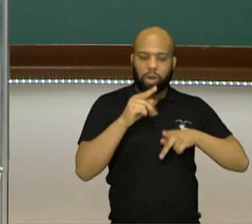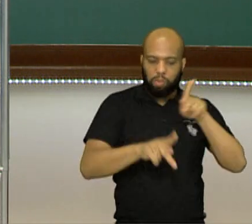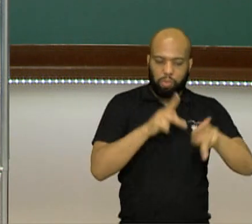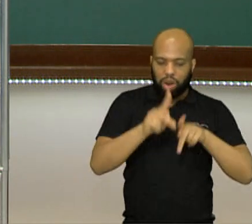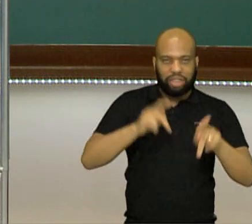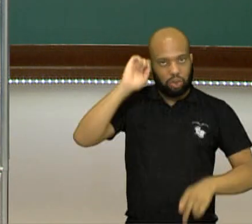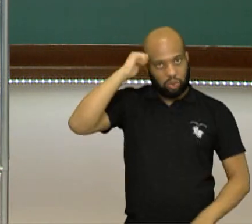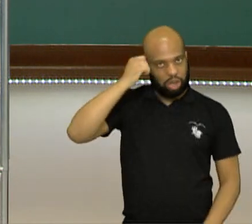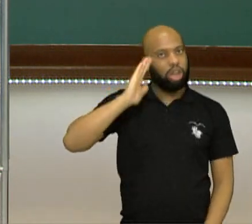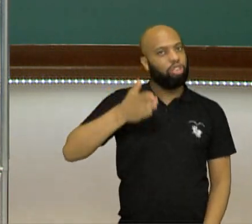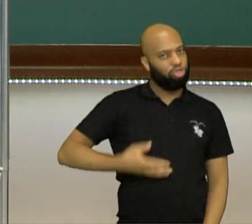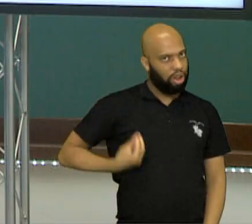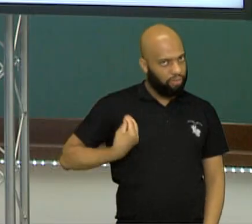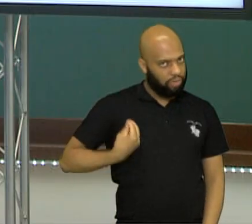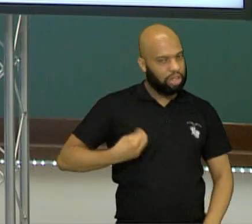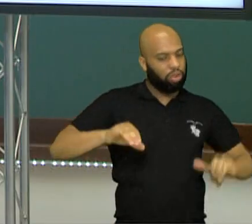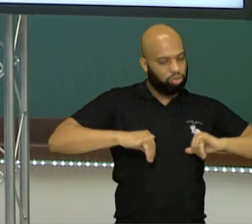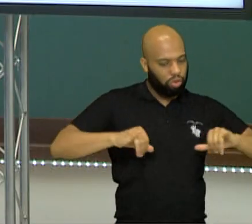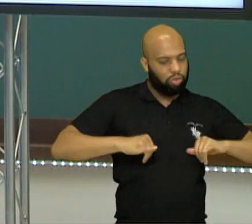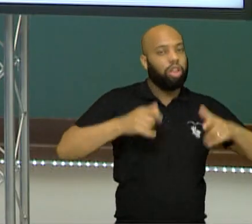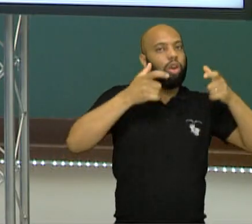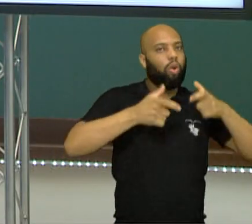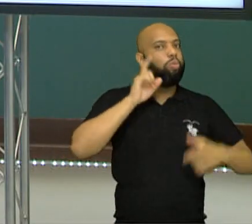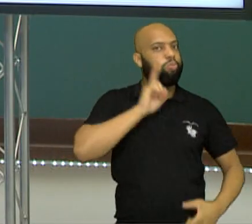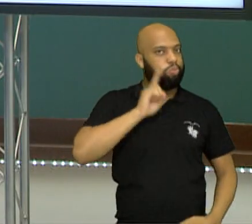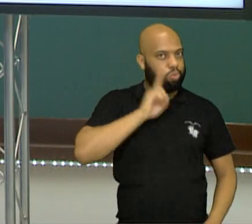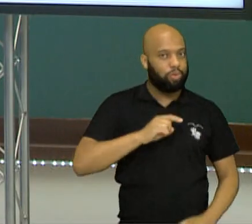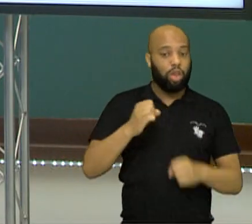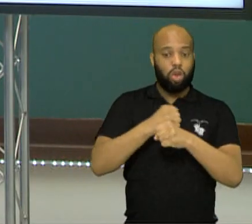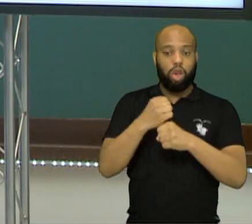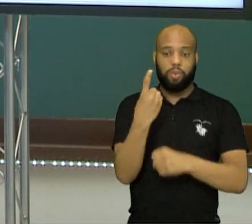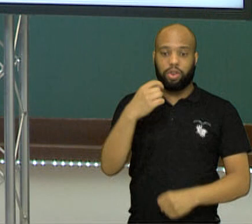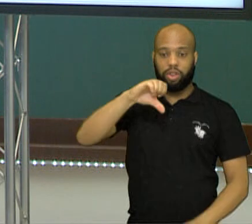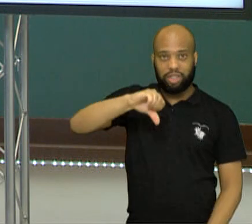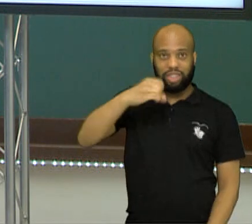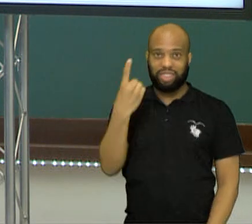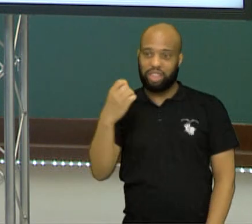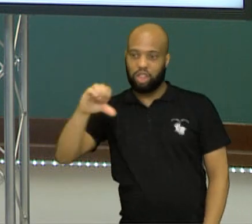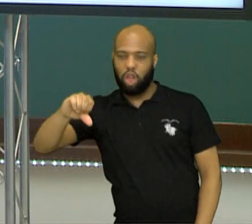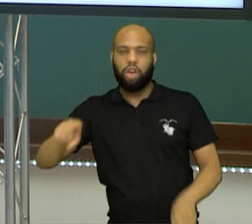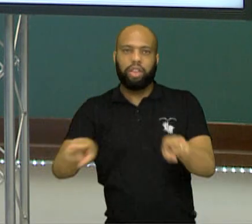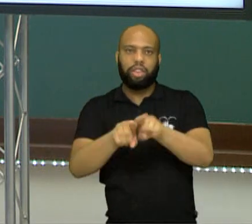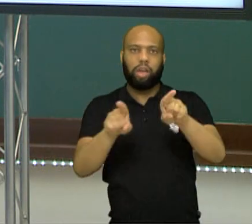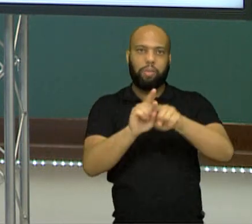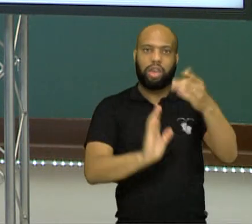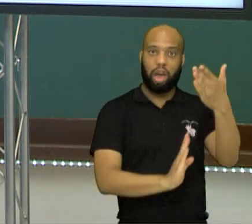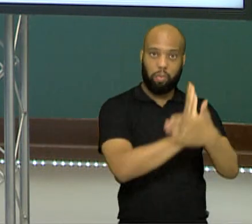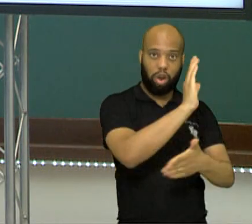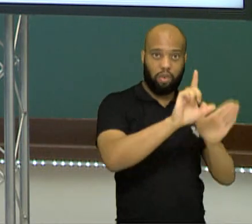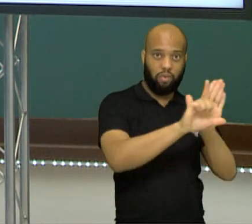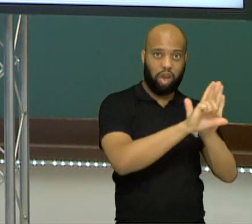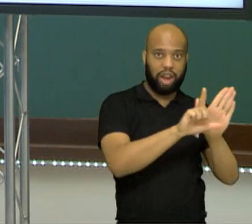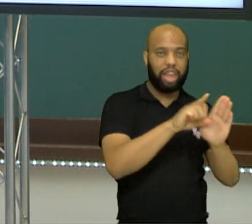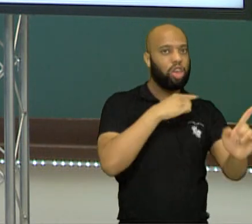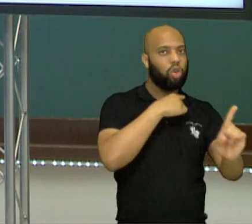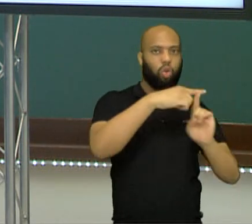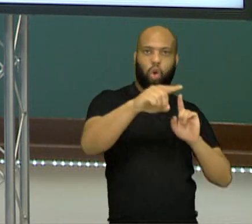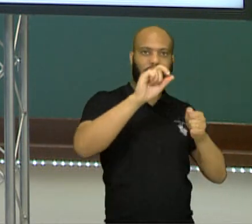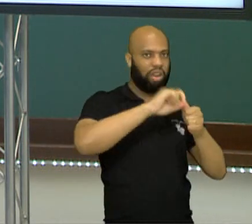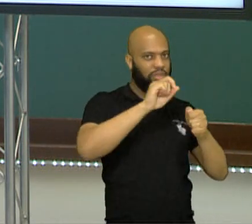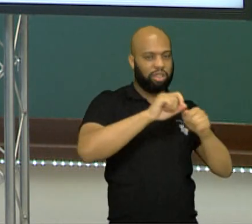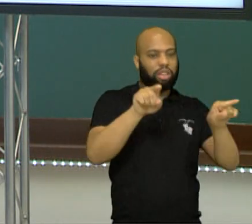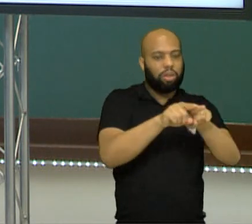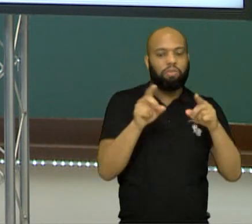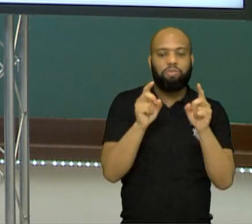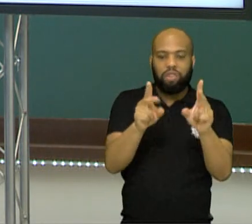perseguição nos Estados Unidos. 1919 também é o ano do lançamento da Lei Seca, uma proibição de fabricação e